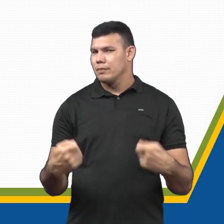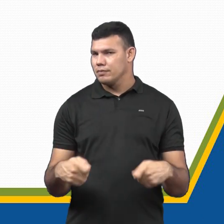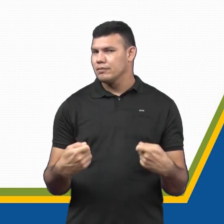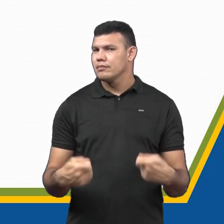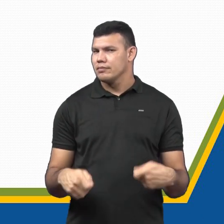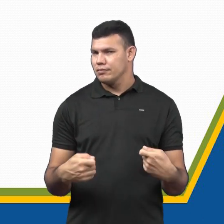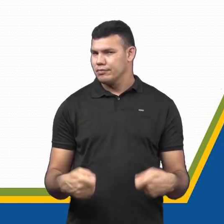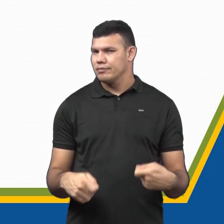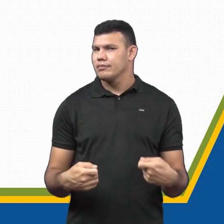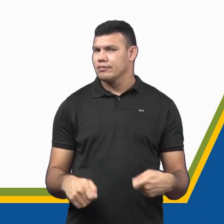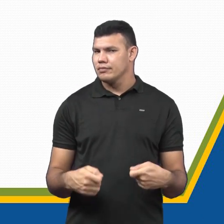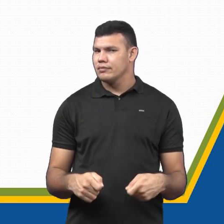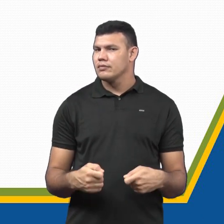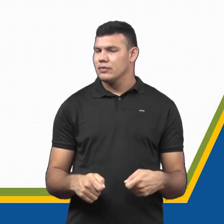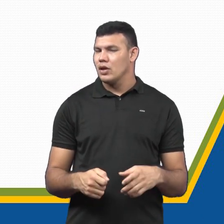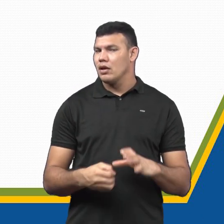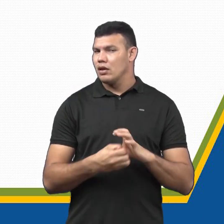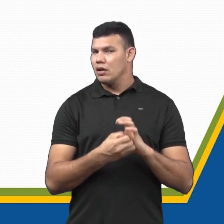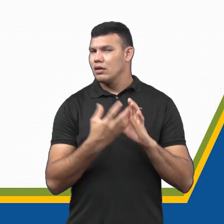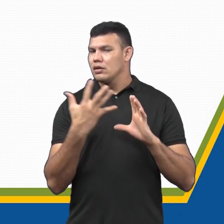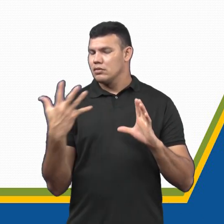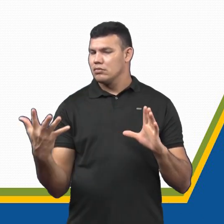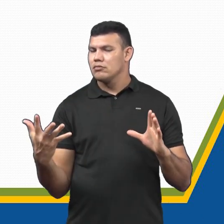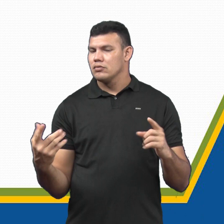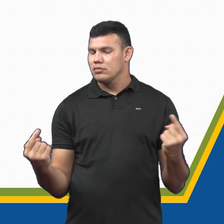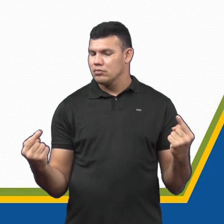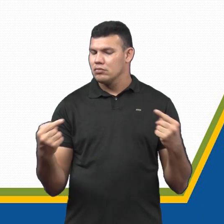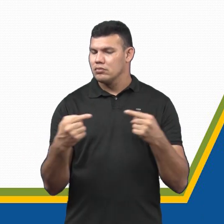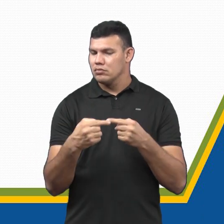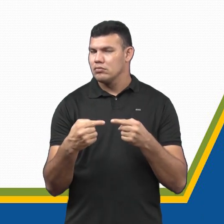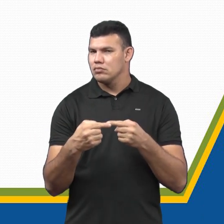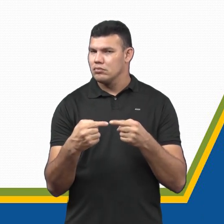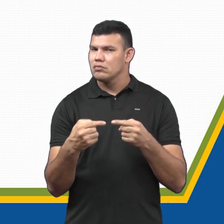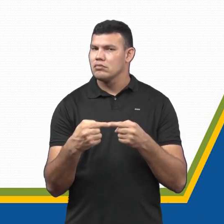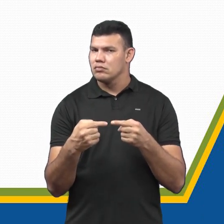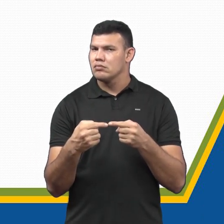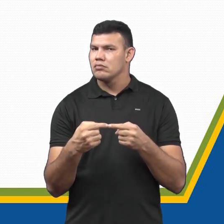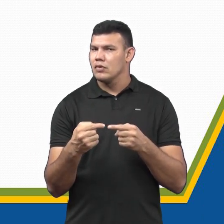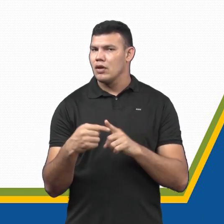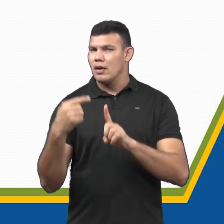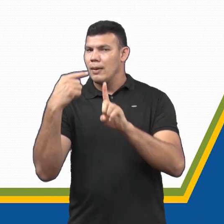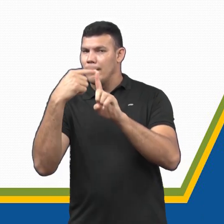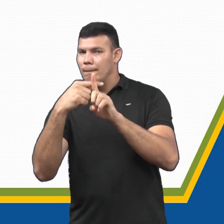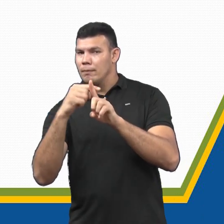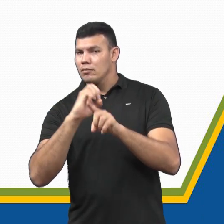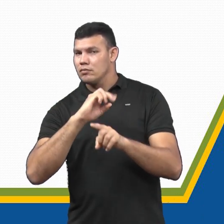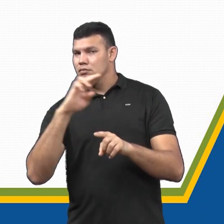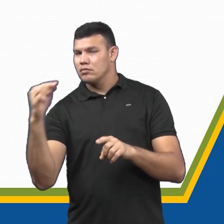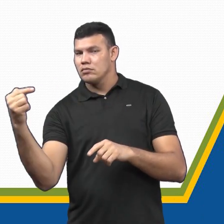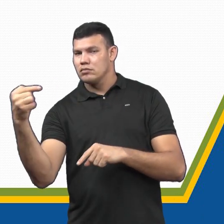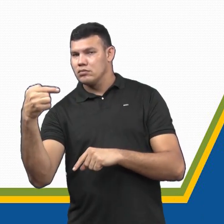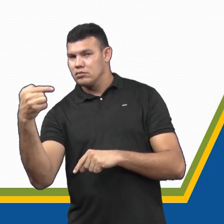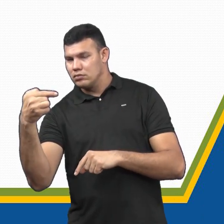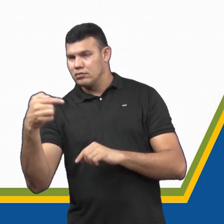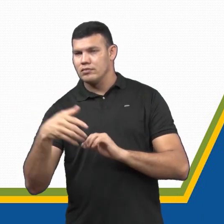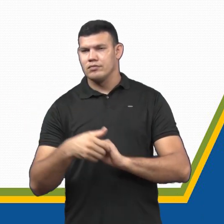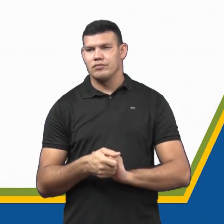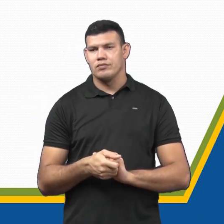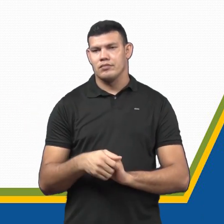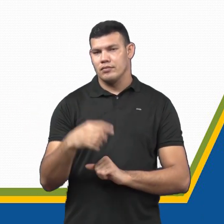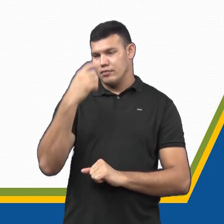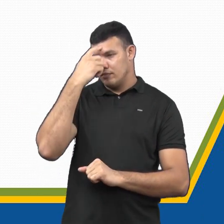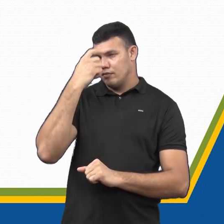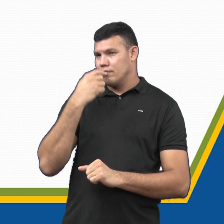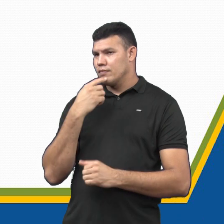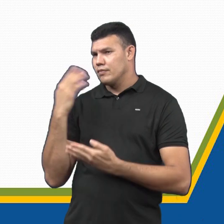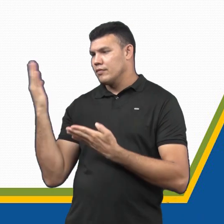vai ter uma especificação, uma compatibilidade com relação a positivo e negativo. Se vocês olharem a imagem ao lado com as